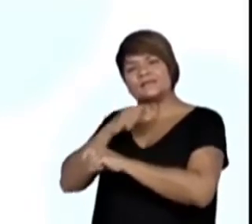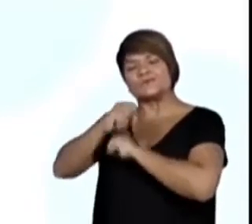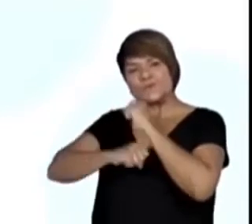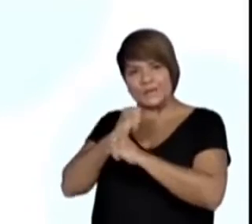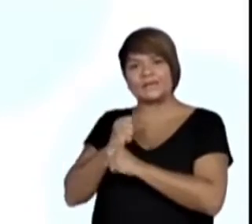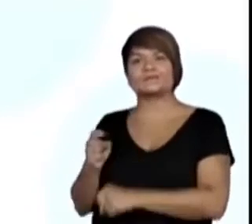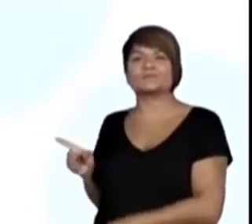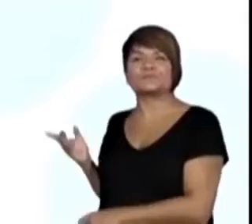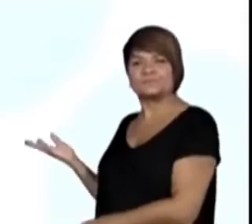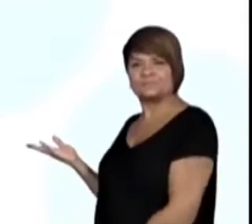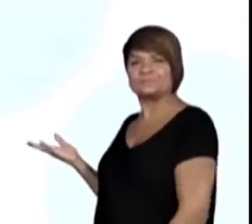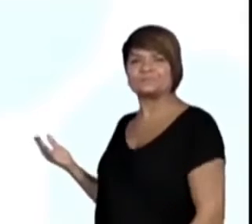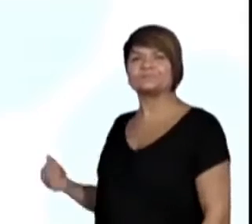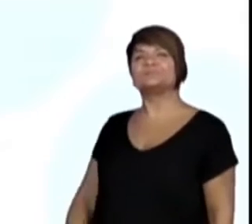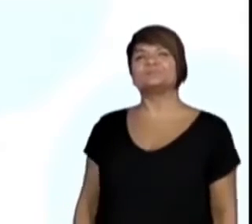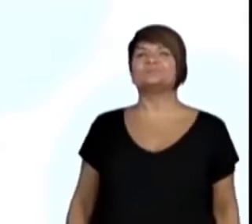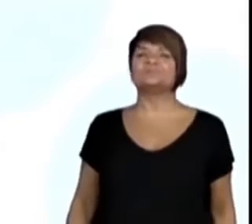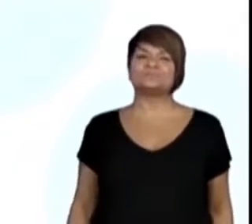calendário?